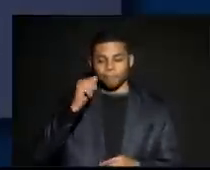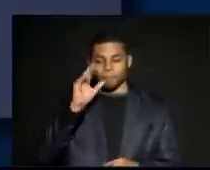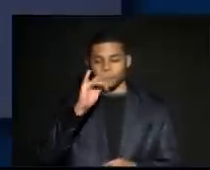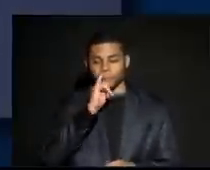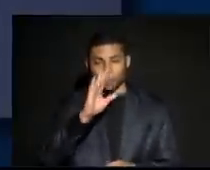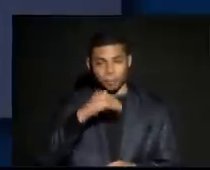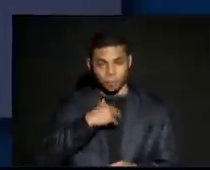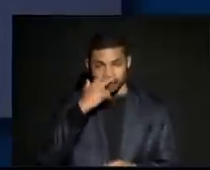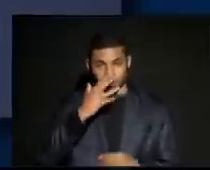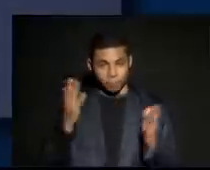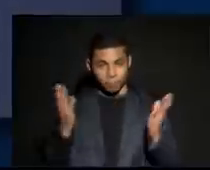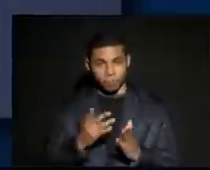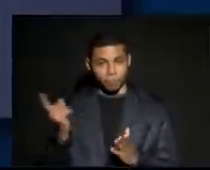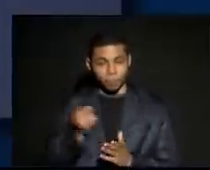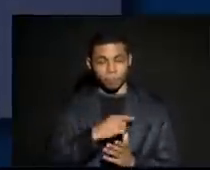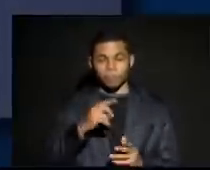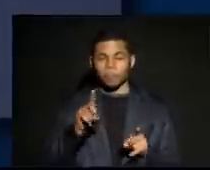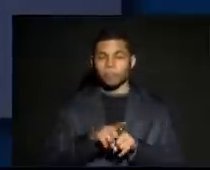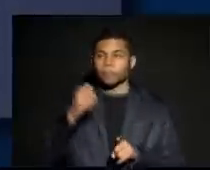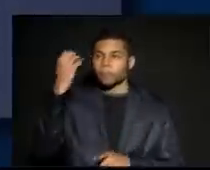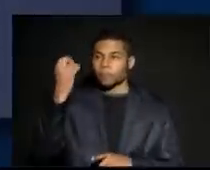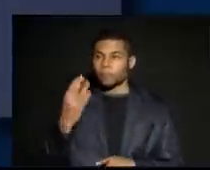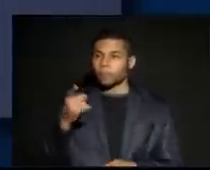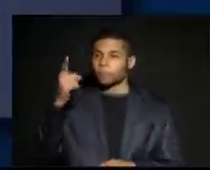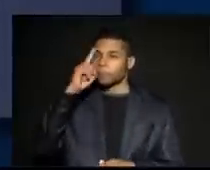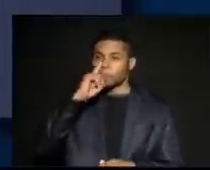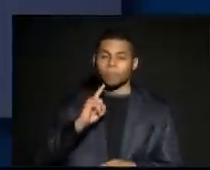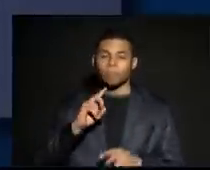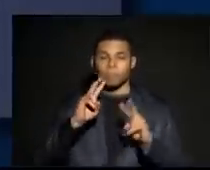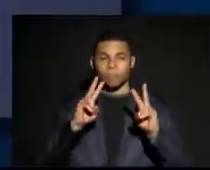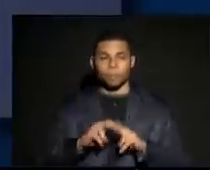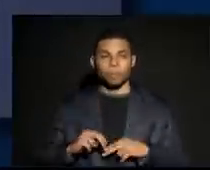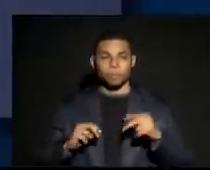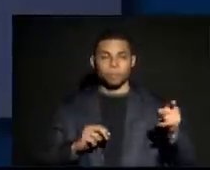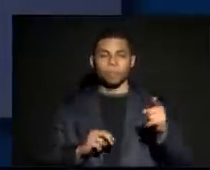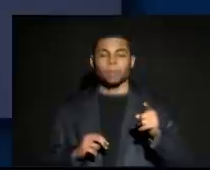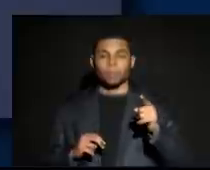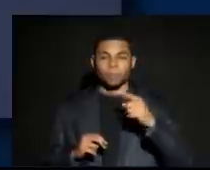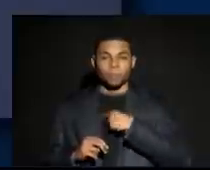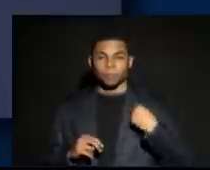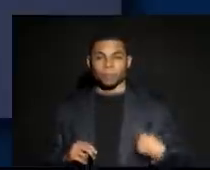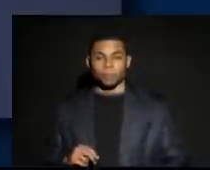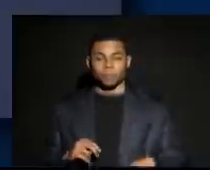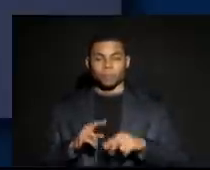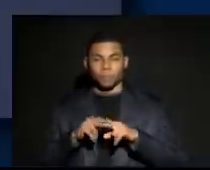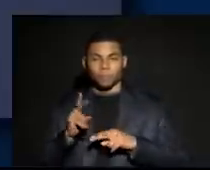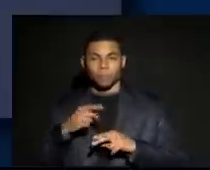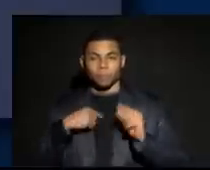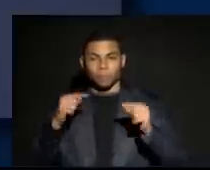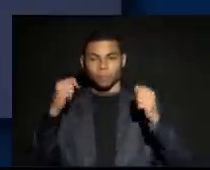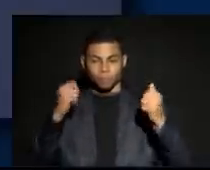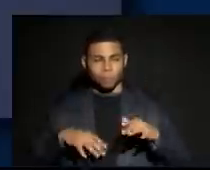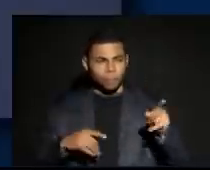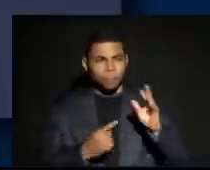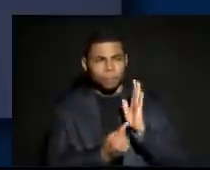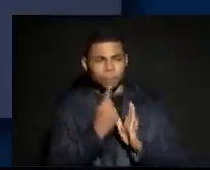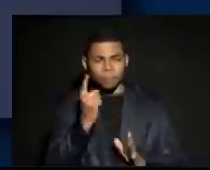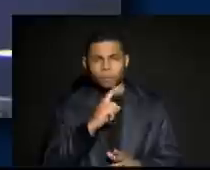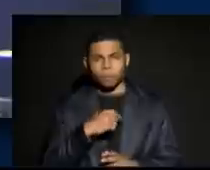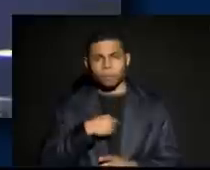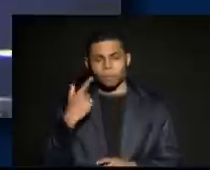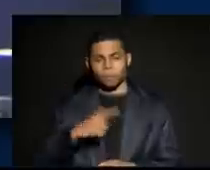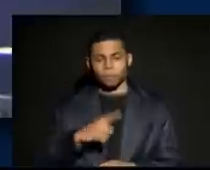agora eu acho que estamos em sinal Amarelo em relação à China pelos motivos que eu falei mas onde você fazer a próxima pergunta que eu teria que